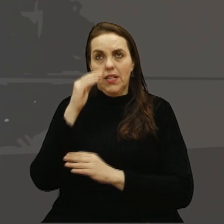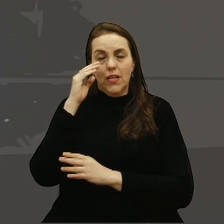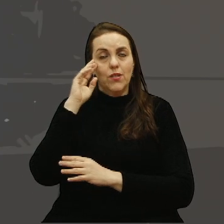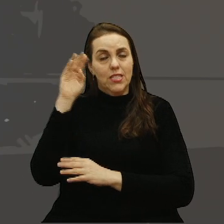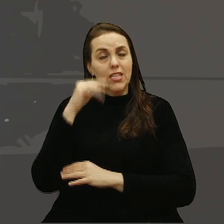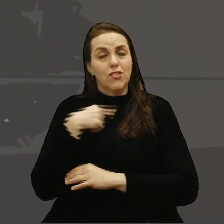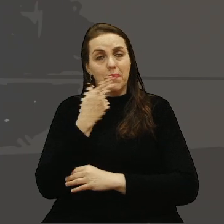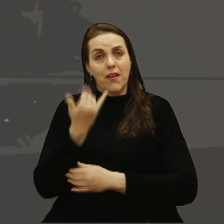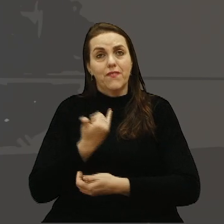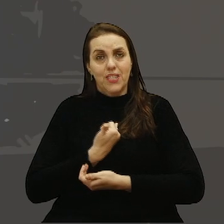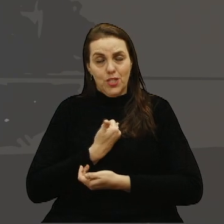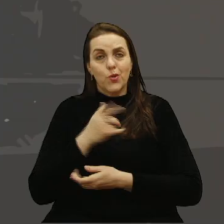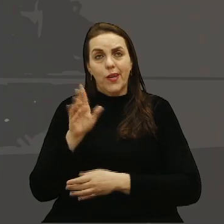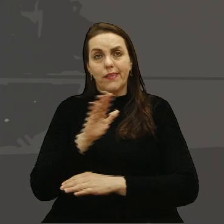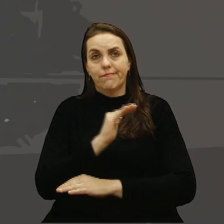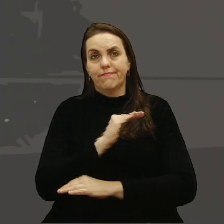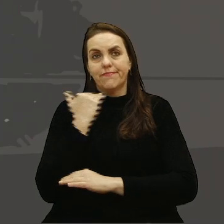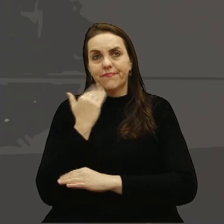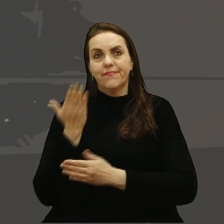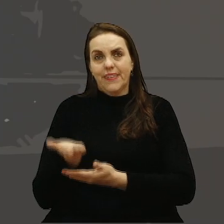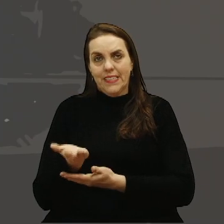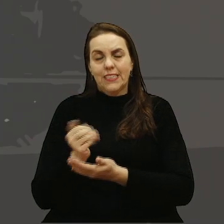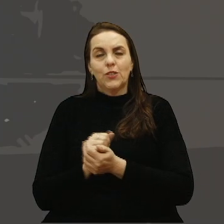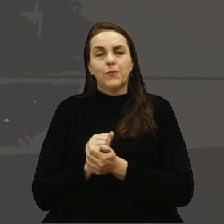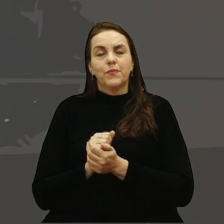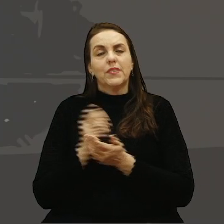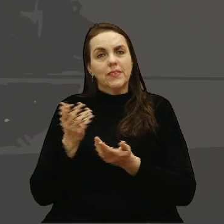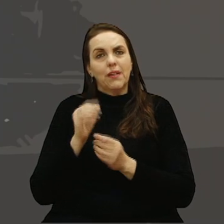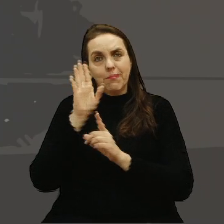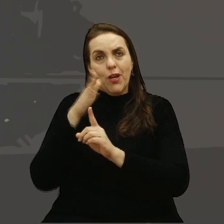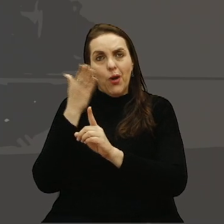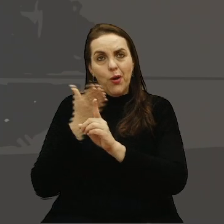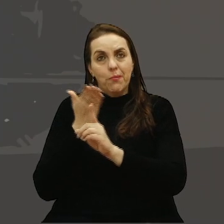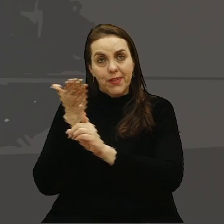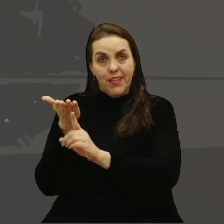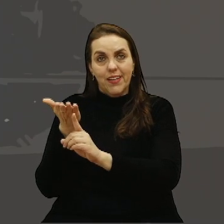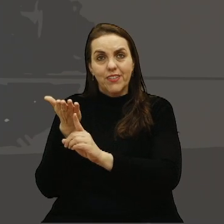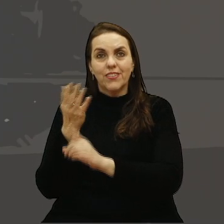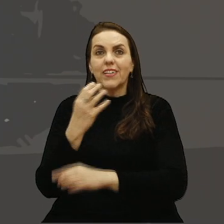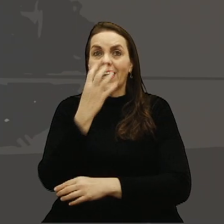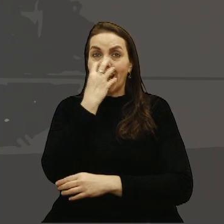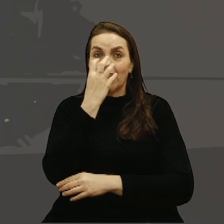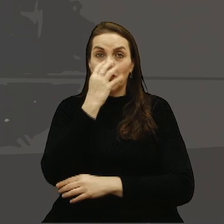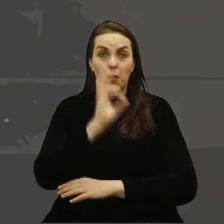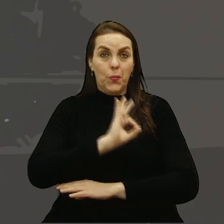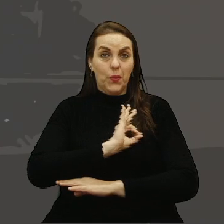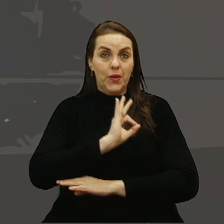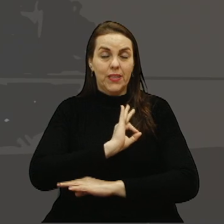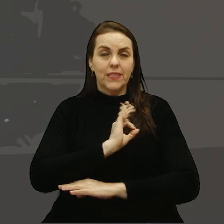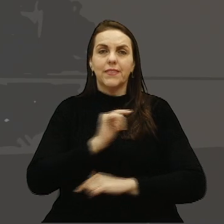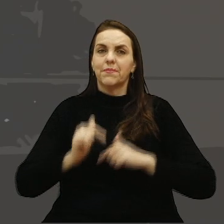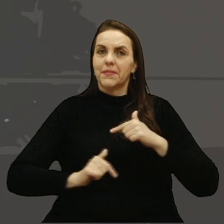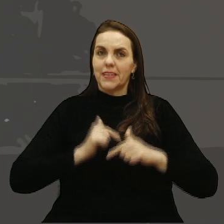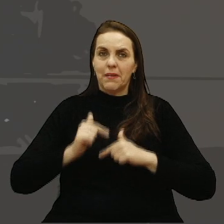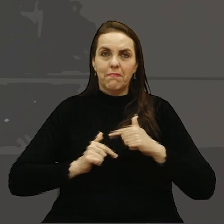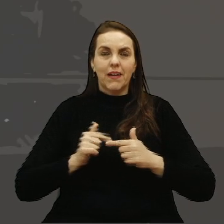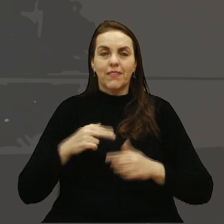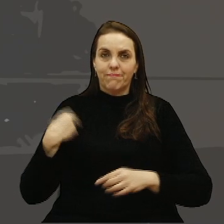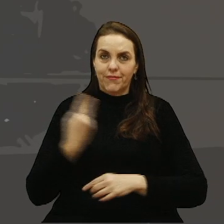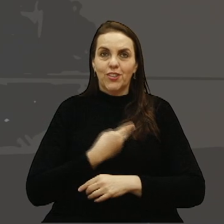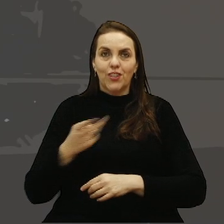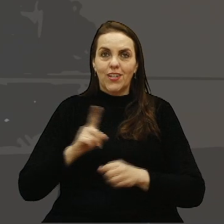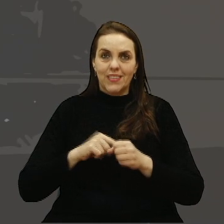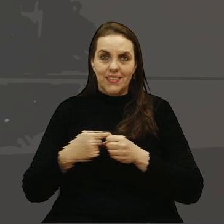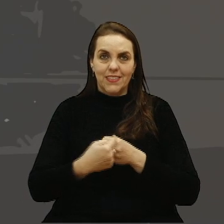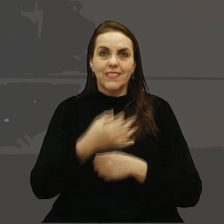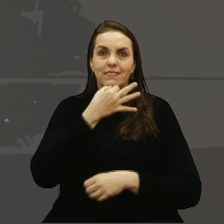mensagem informando aí a partida dele. Então, fica aqui a nossa singela homenagem ao cão policial Kiron pelo trabalho aí que ele prestou à nossa cidade de Caxias do